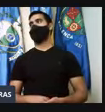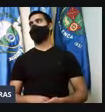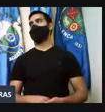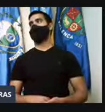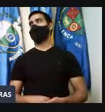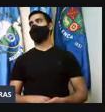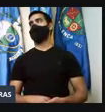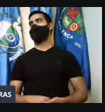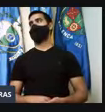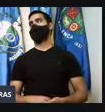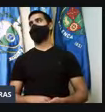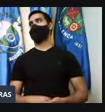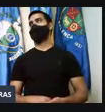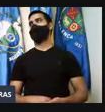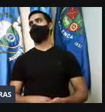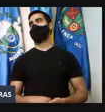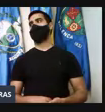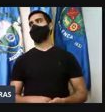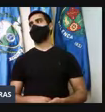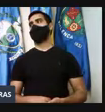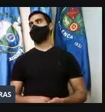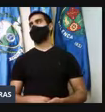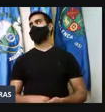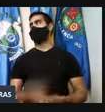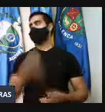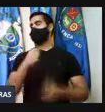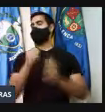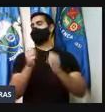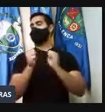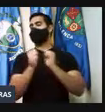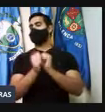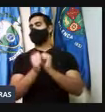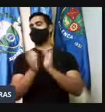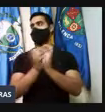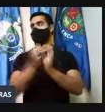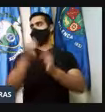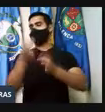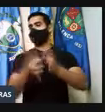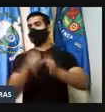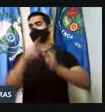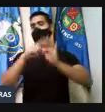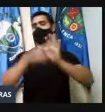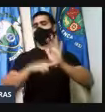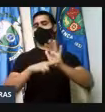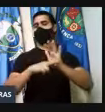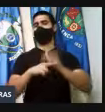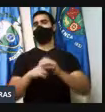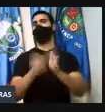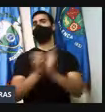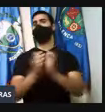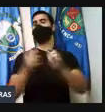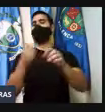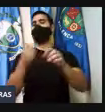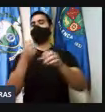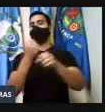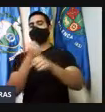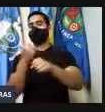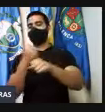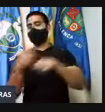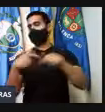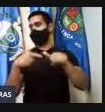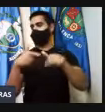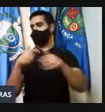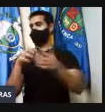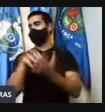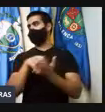Cadê aqui? Parecer em conjunto da Comissão de Constituição, Justiça e Redação, a Comissão de Serviço Público e Obra, Urbanismo,